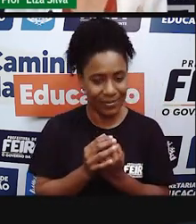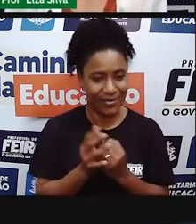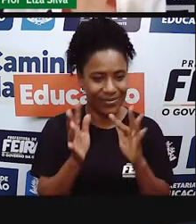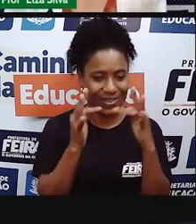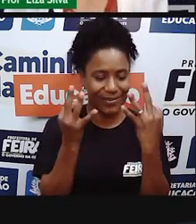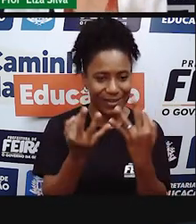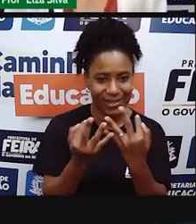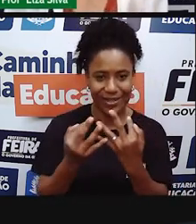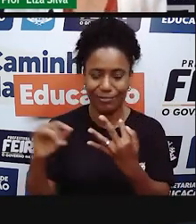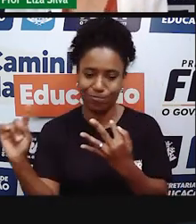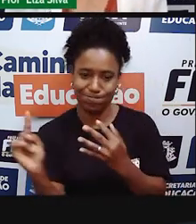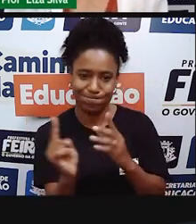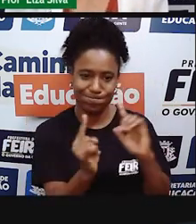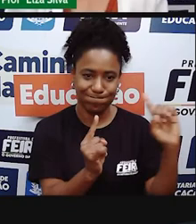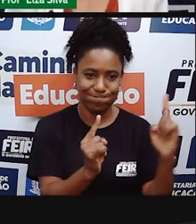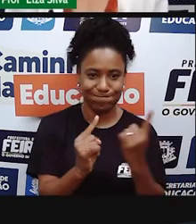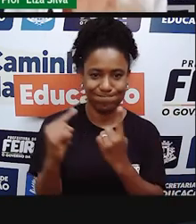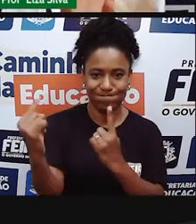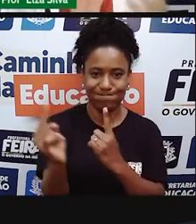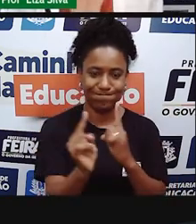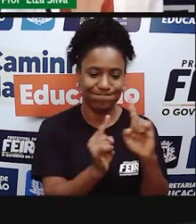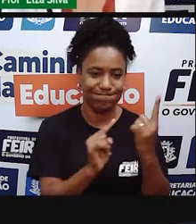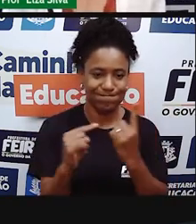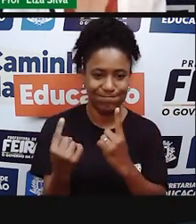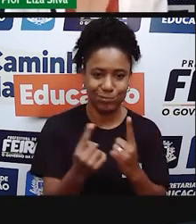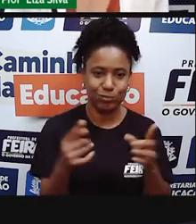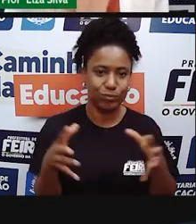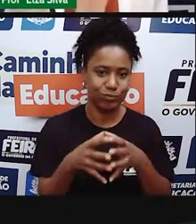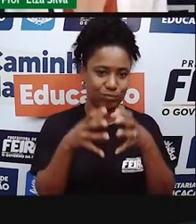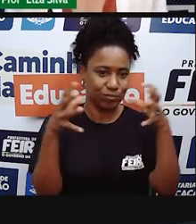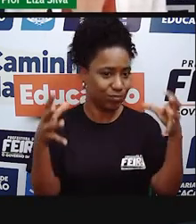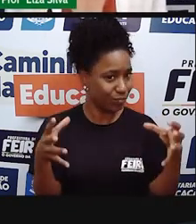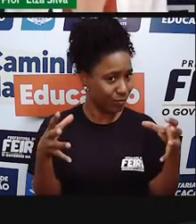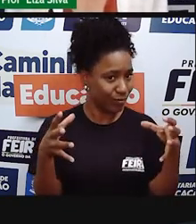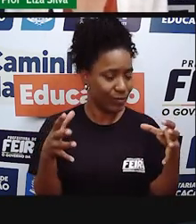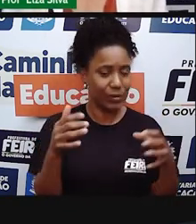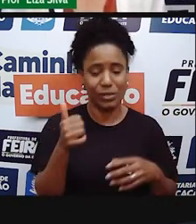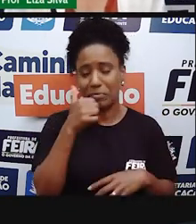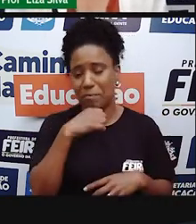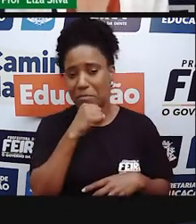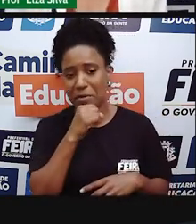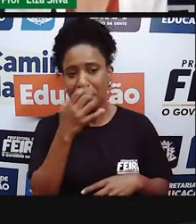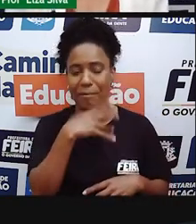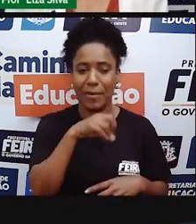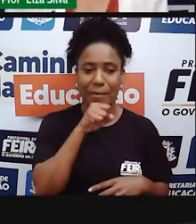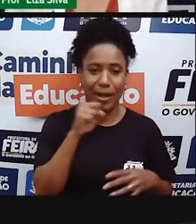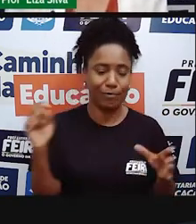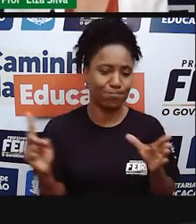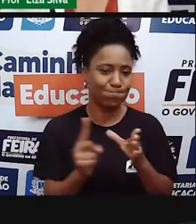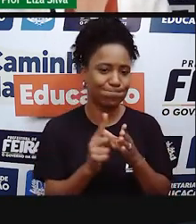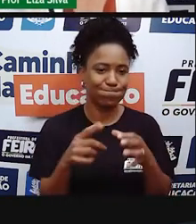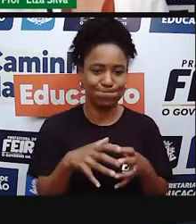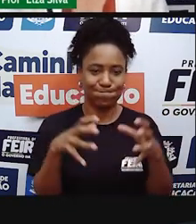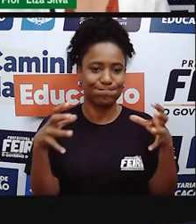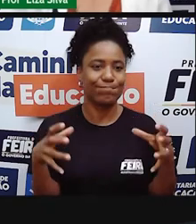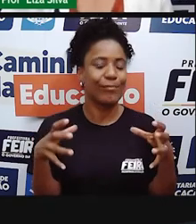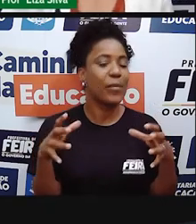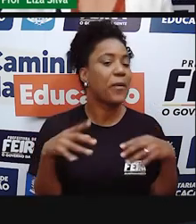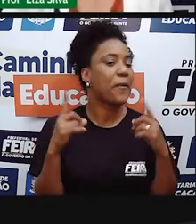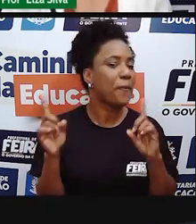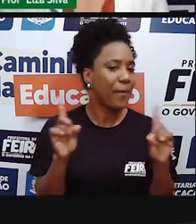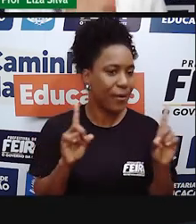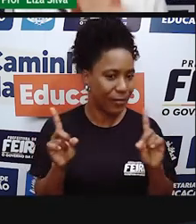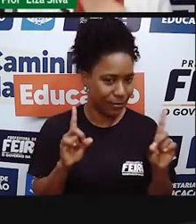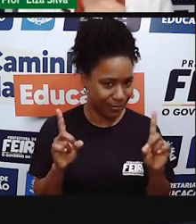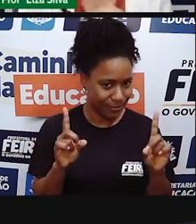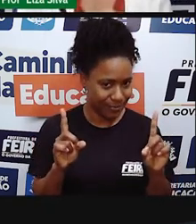parentes, né? Os relatives. Pode ser da parte de pai ou da parte de mãe, ou de ambas as partes. Então,